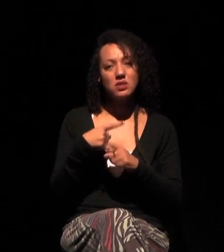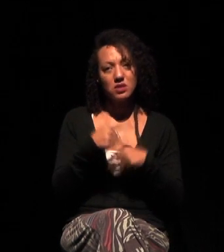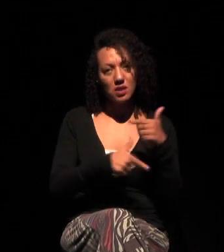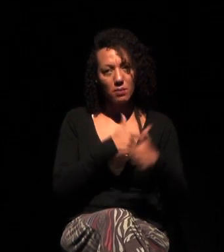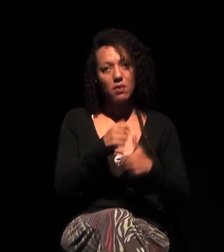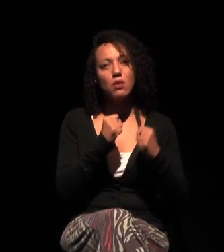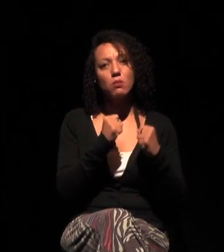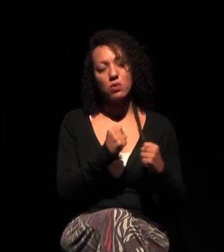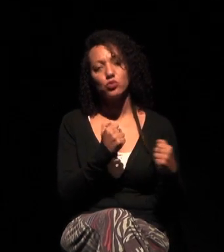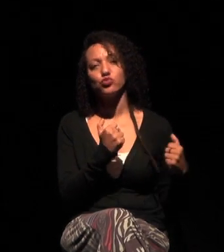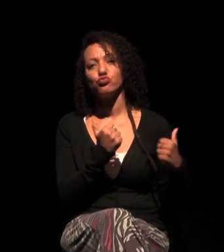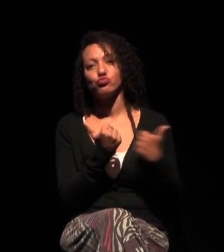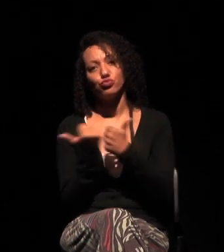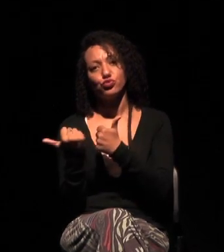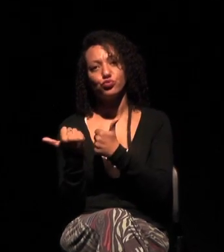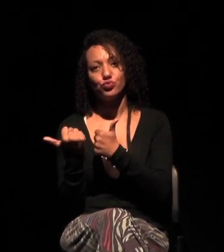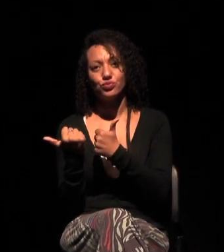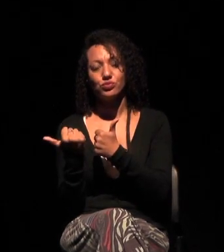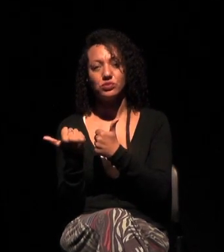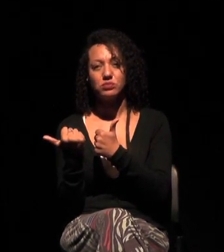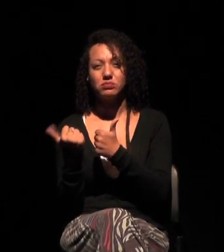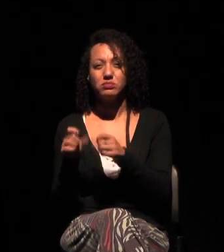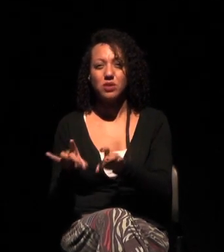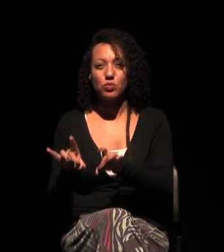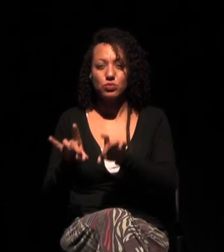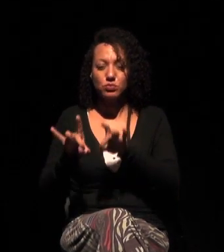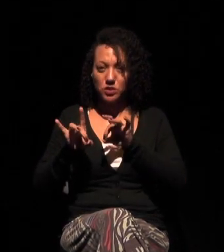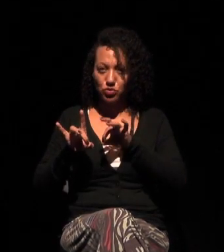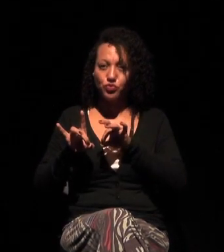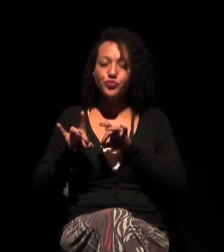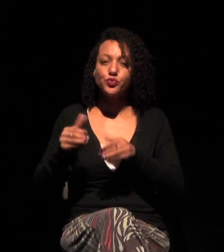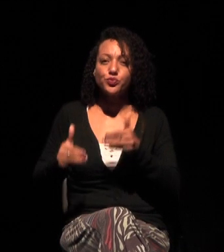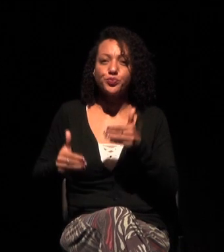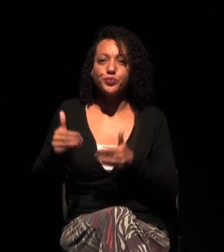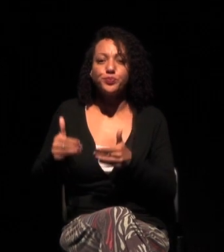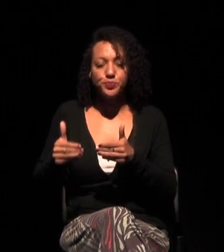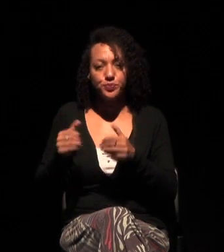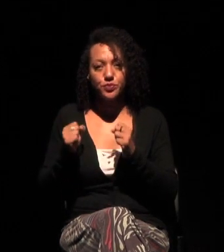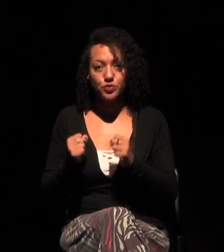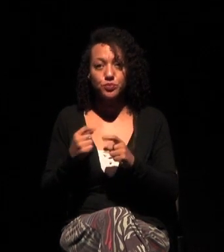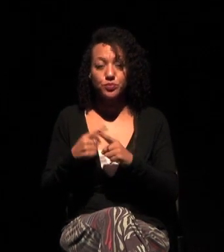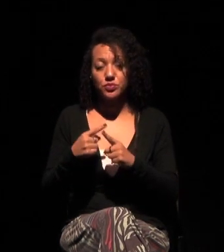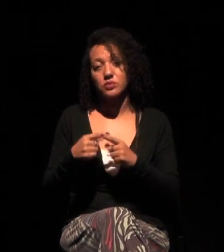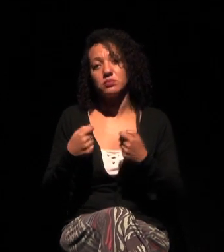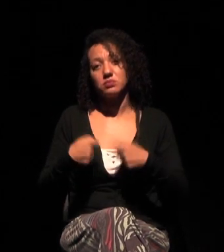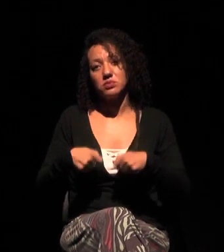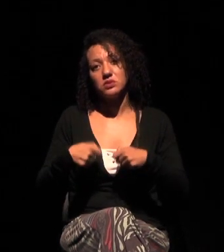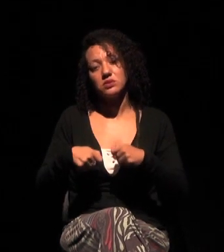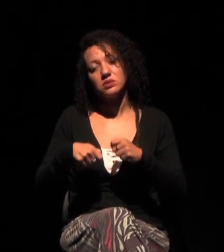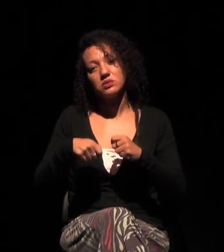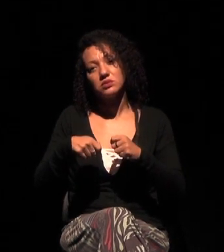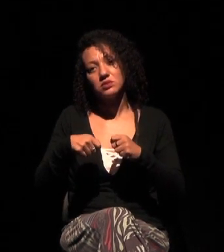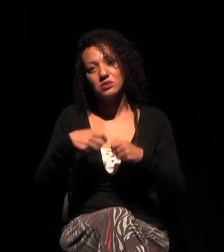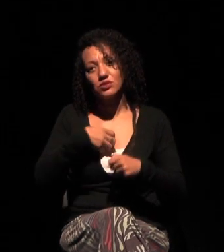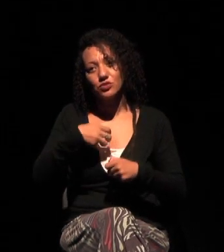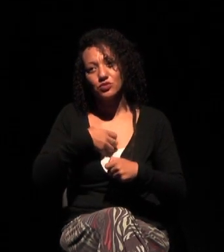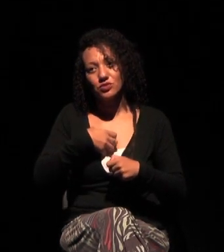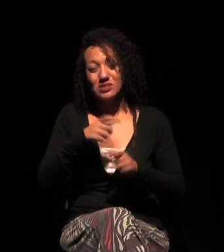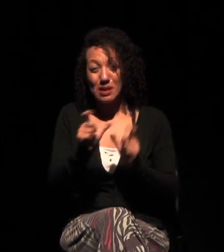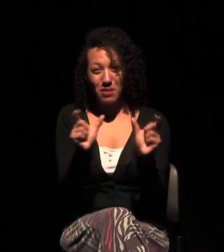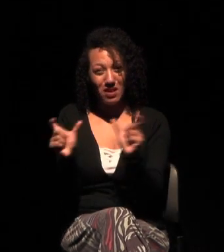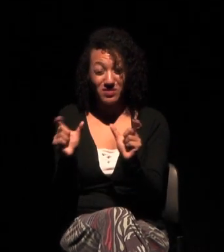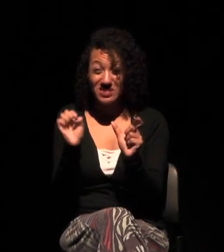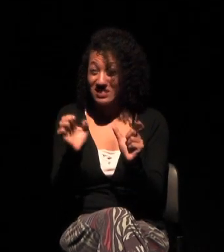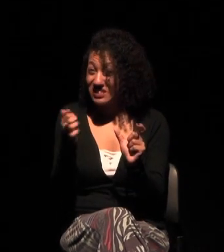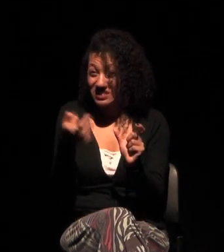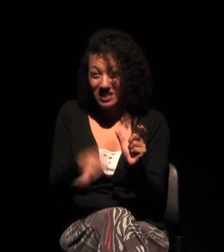atuais pela automação e pelas notícias aos seus termos não forem os correctos eu peço desculpa